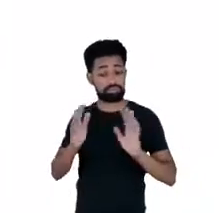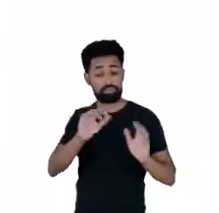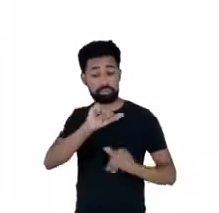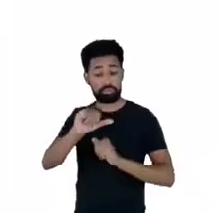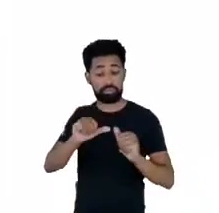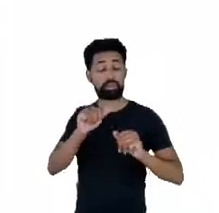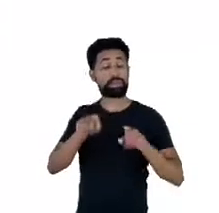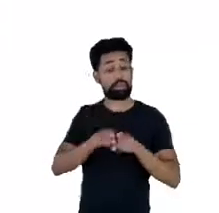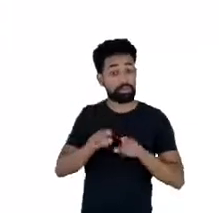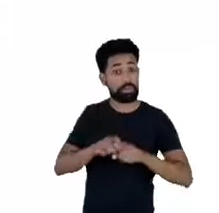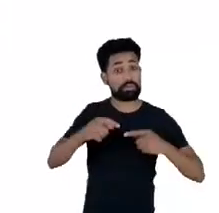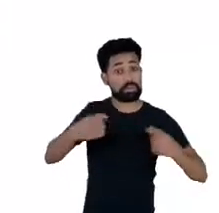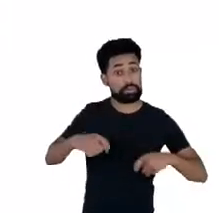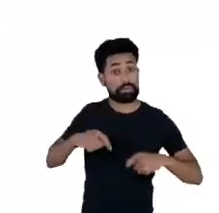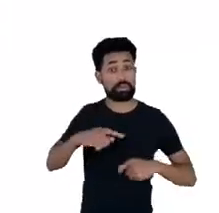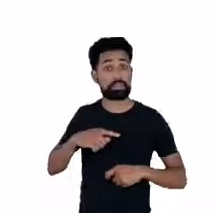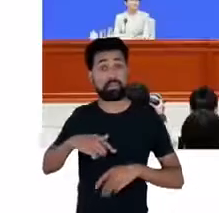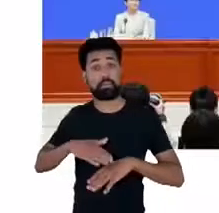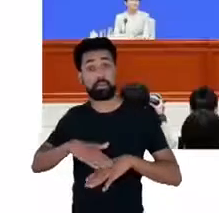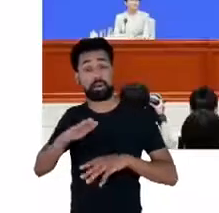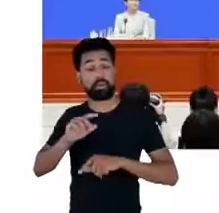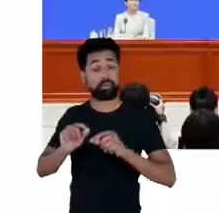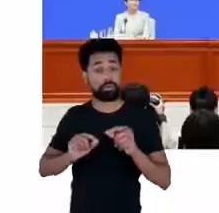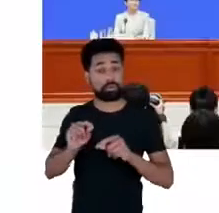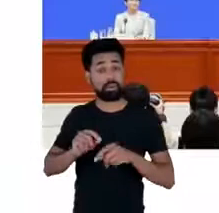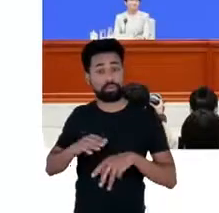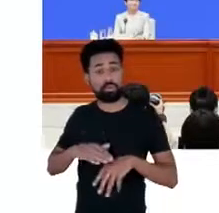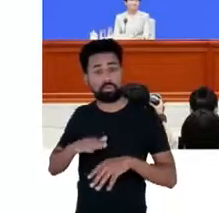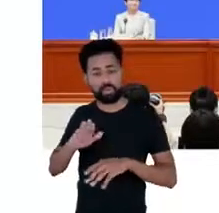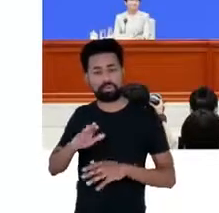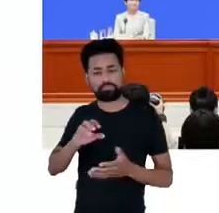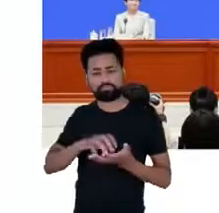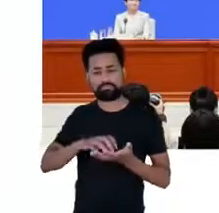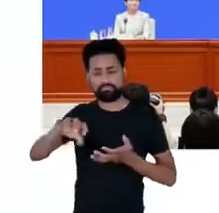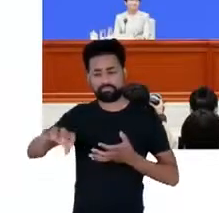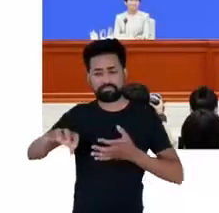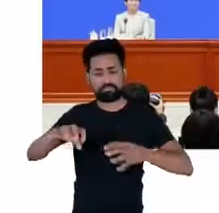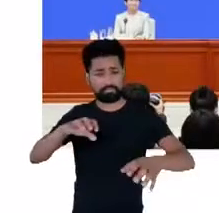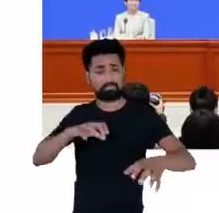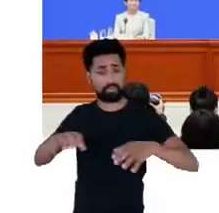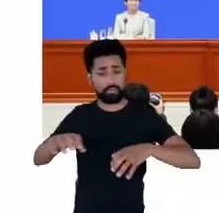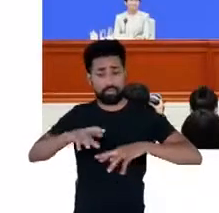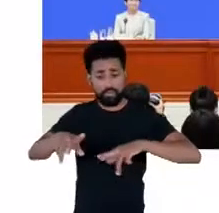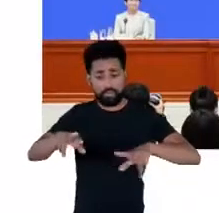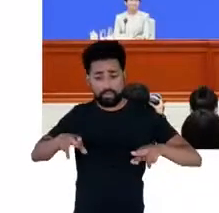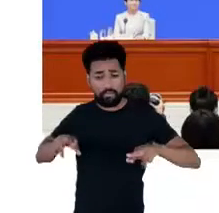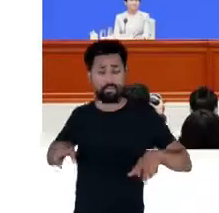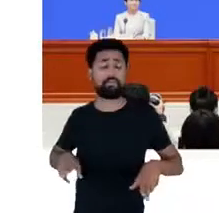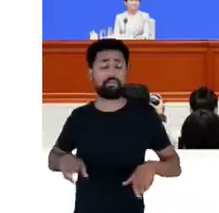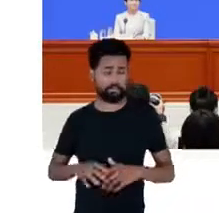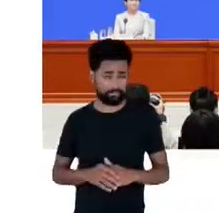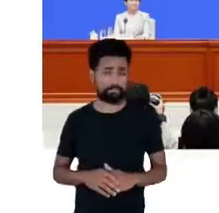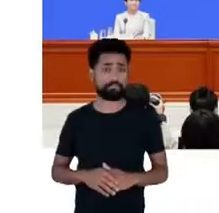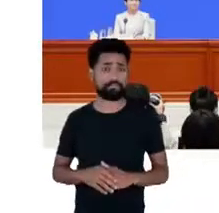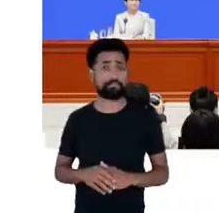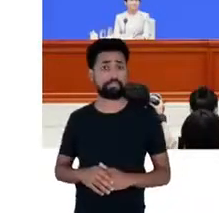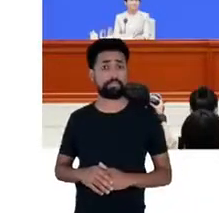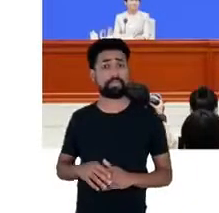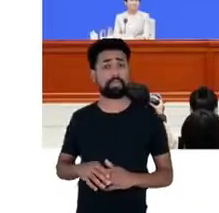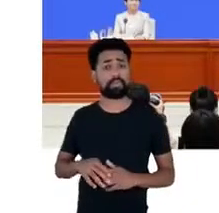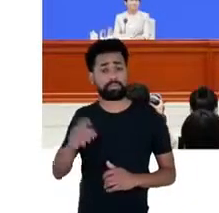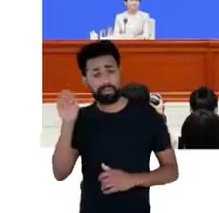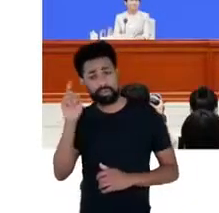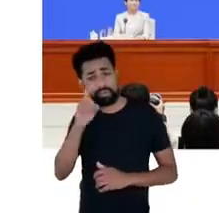mais... as operações estão ficando mais descentralizadas e diversificadas para os nossos stakeholders. A complexidade sobre energia,